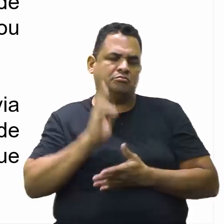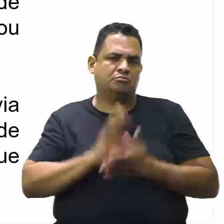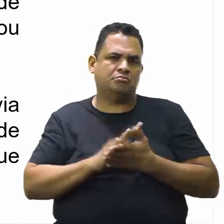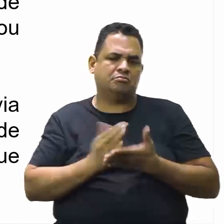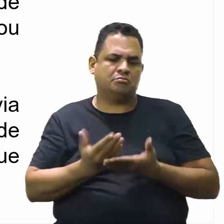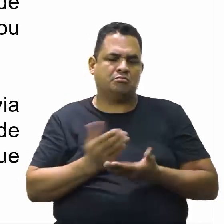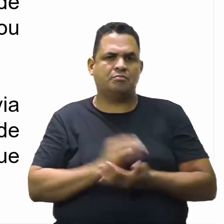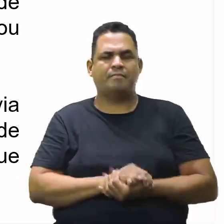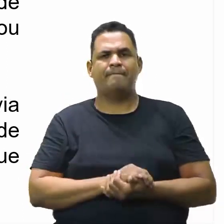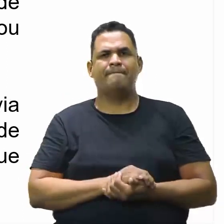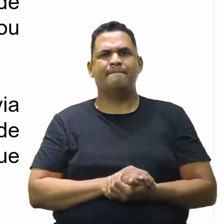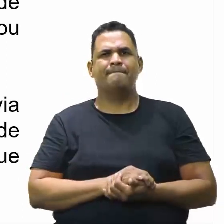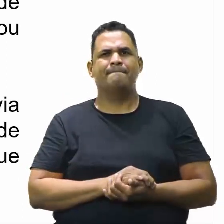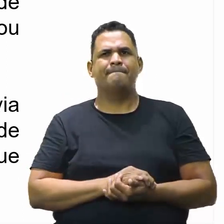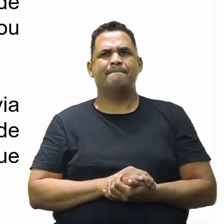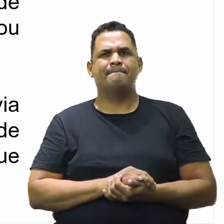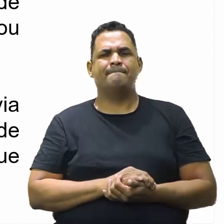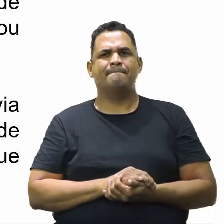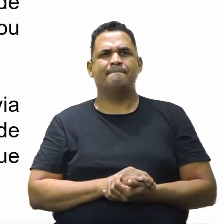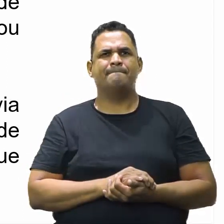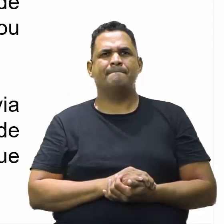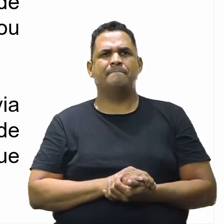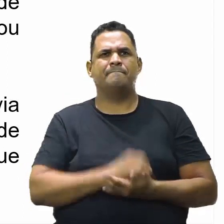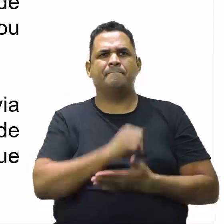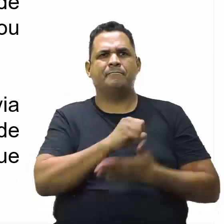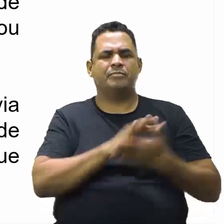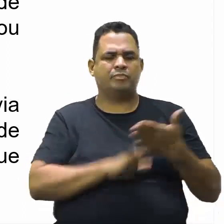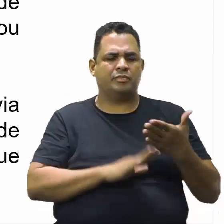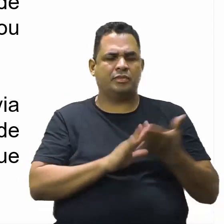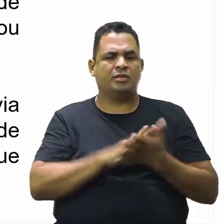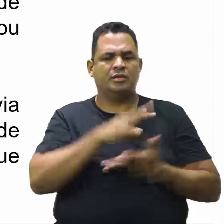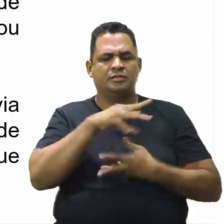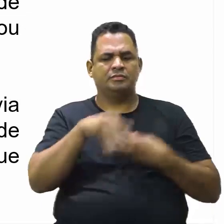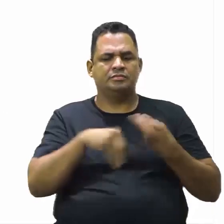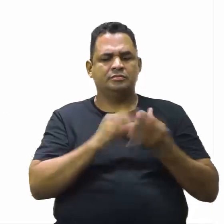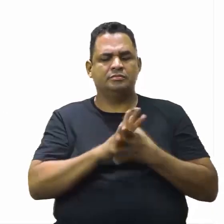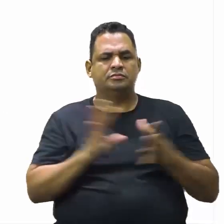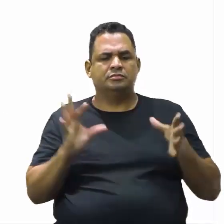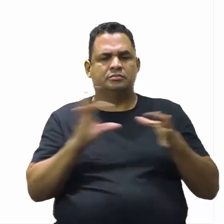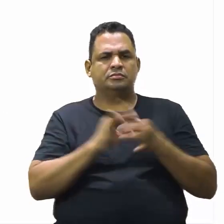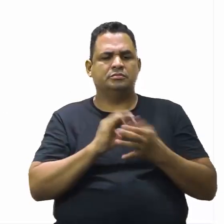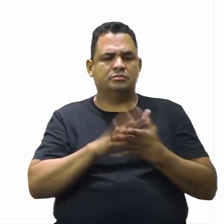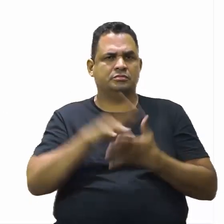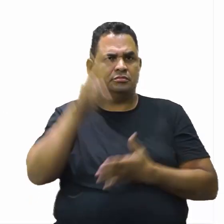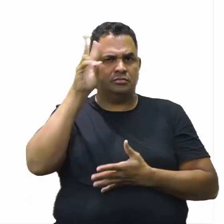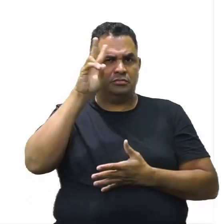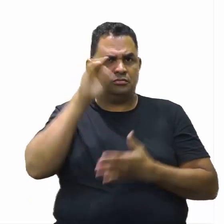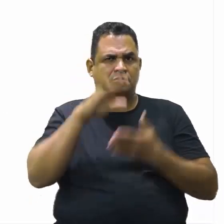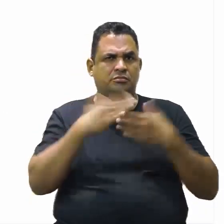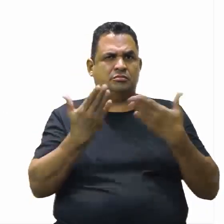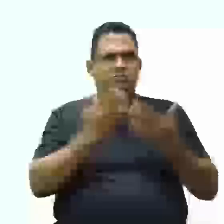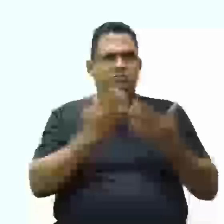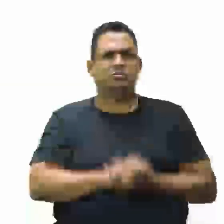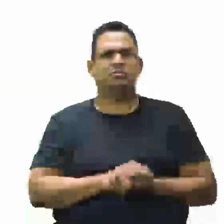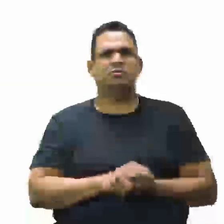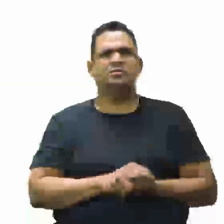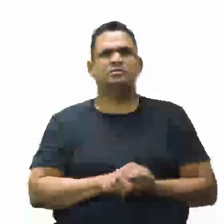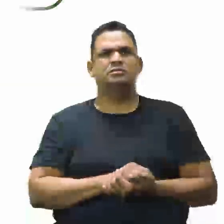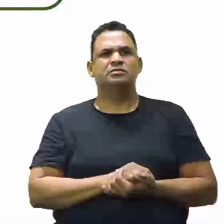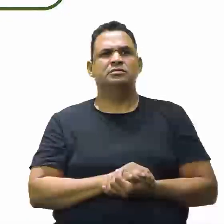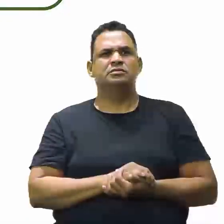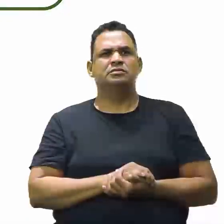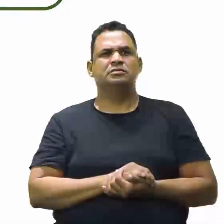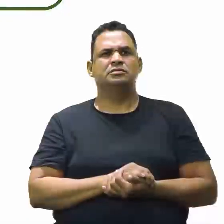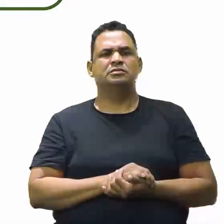estabeleceram em Rondônia. Então, galera, é uma questão que envolve também um contexto histórico, como eu falei. Bora confirmar a